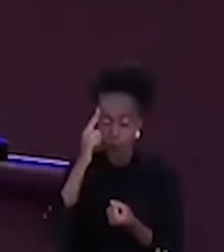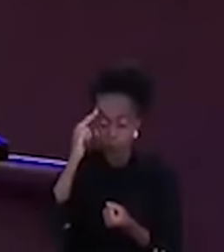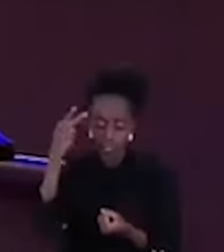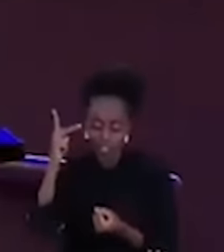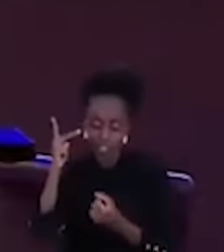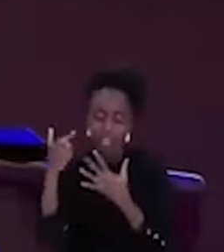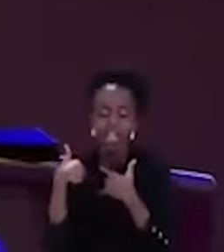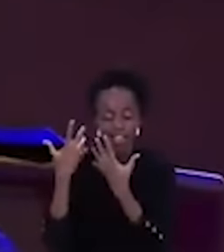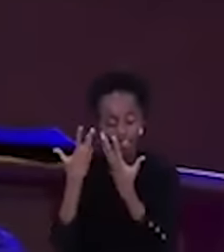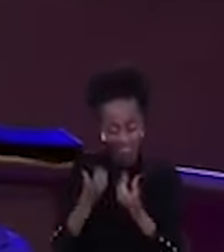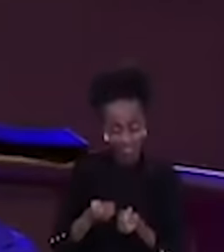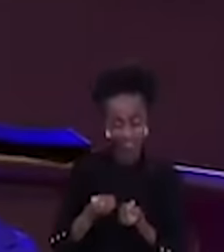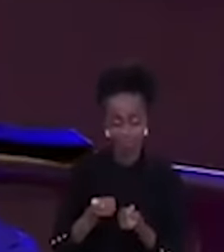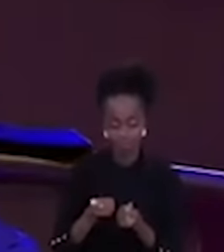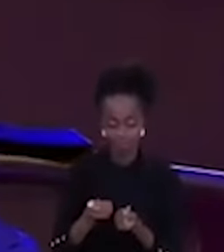meu Pai,